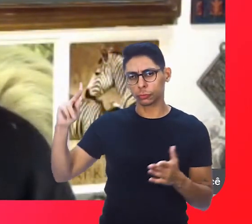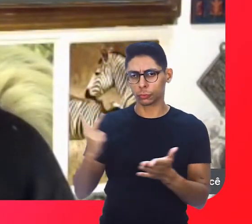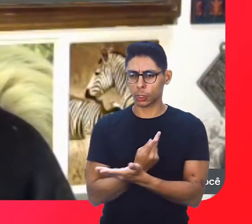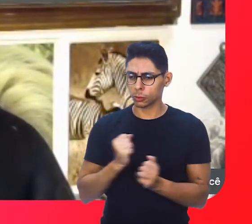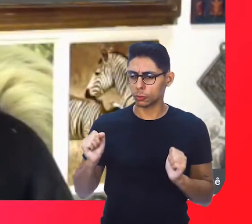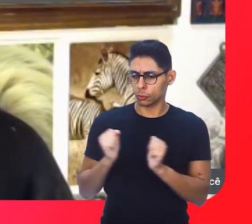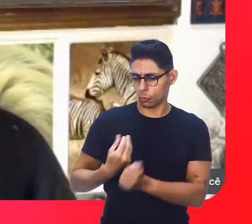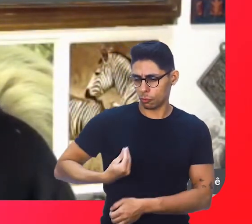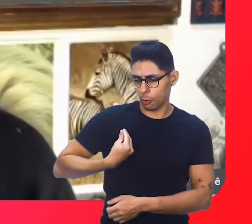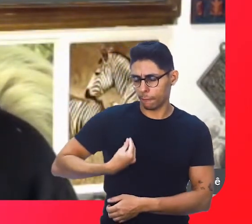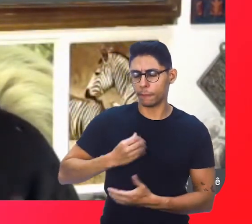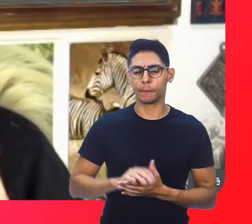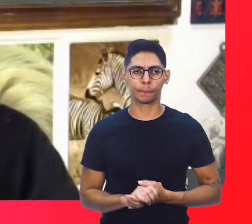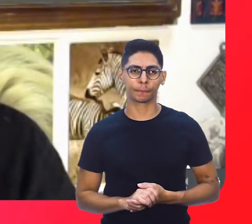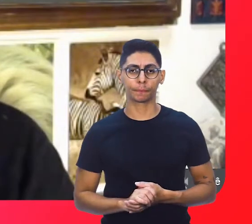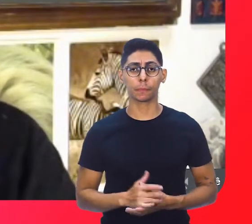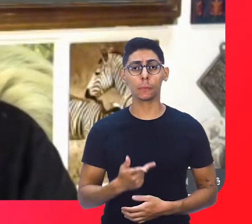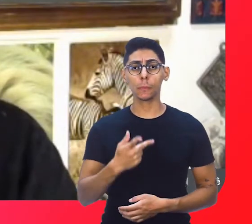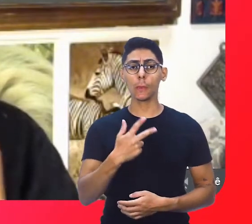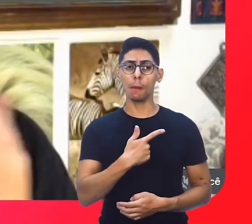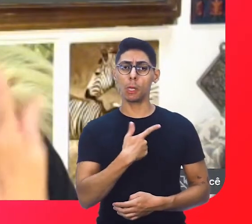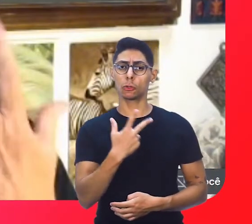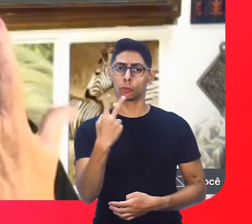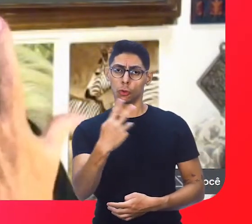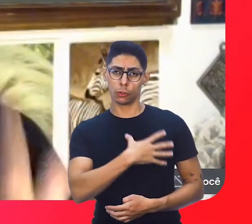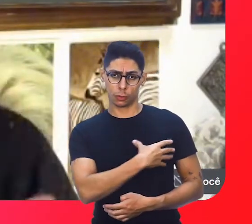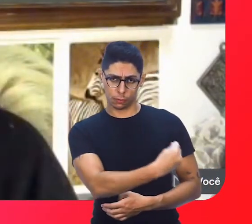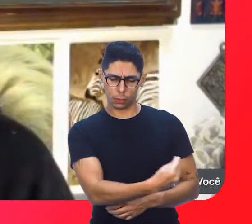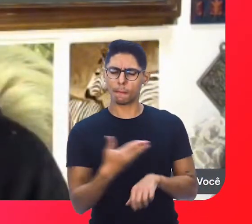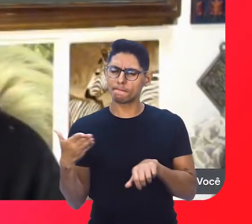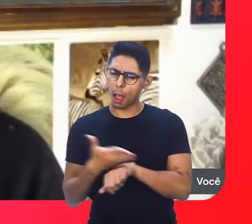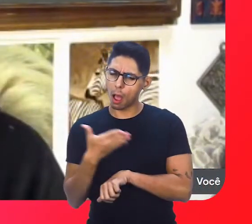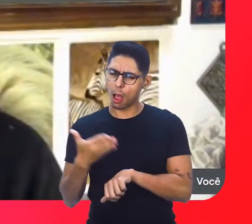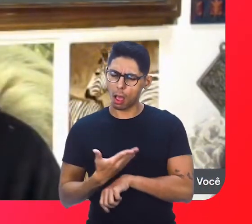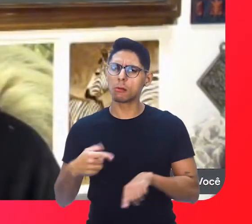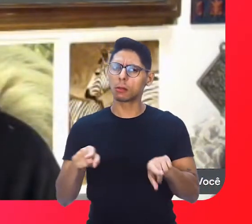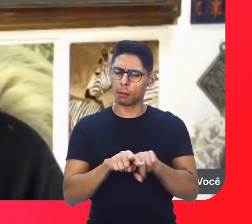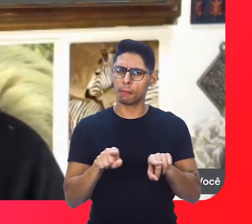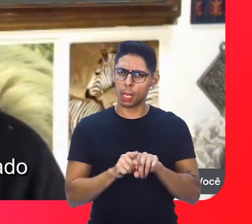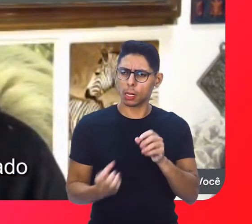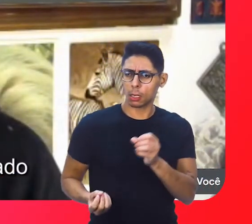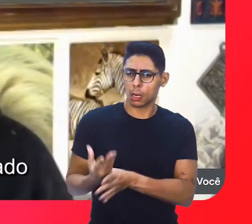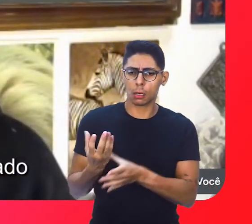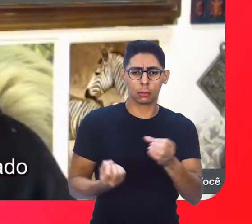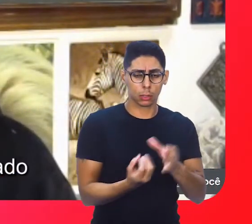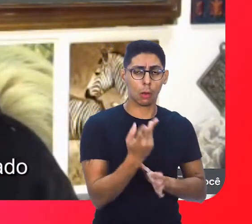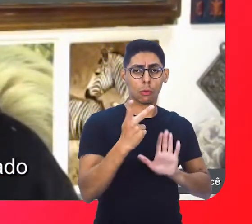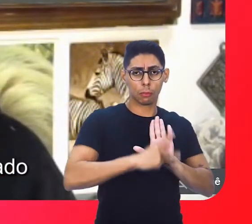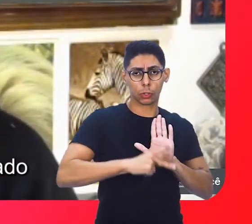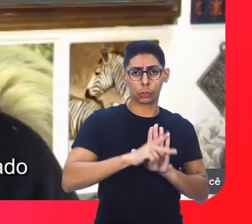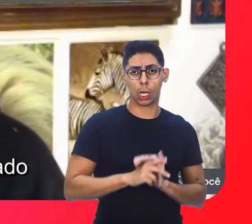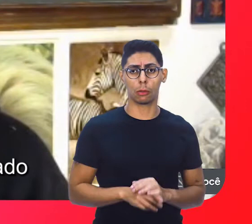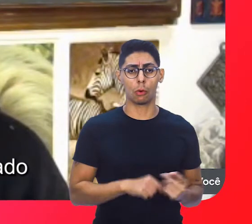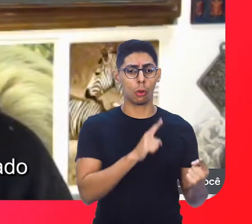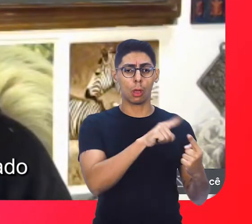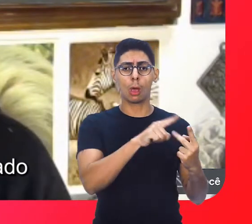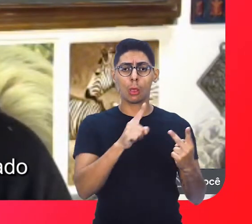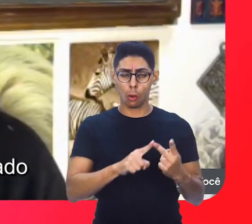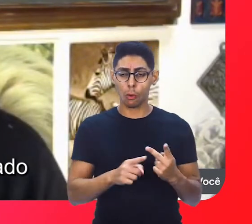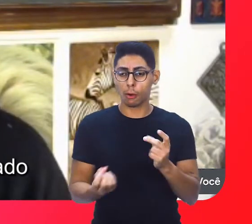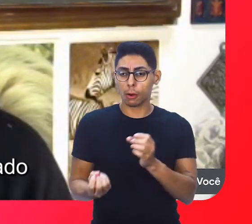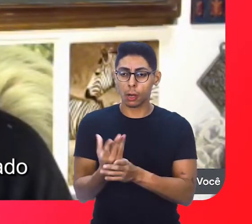Meus filhos, o Diego e a Tatá, participaram muito da criação da Escola de Gente e cada um criou um